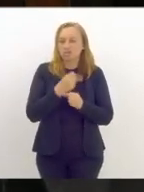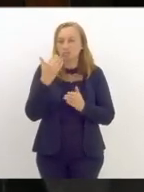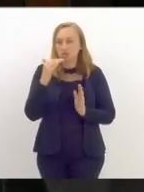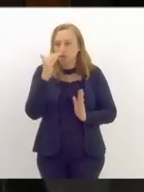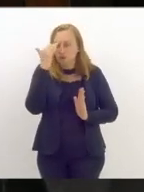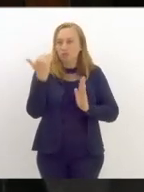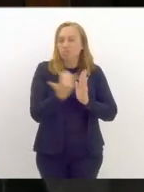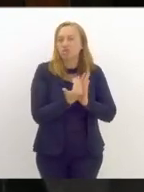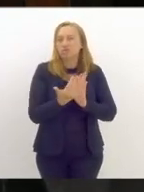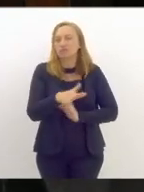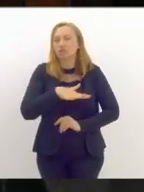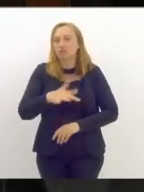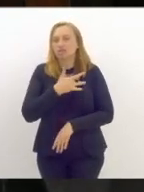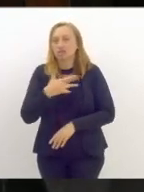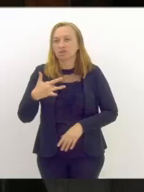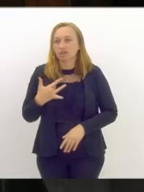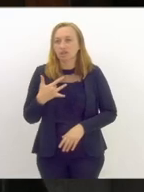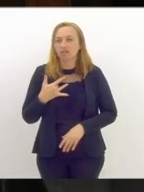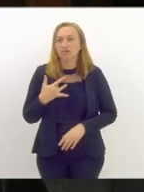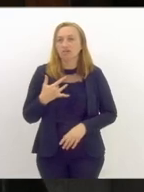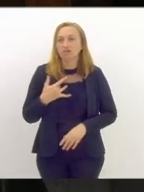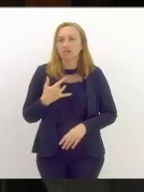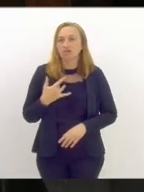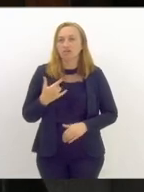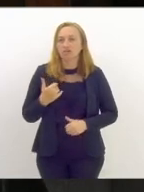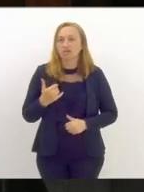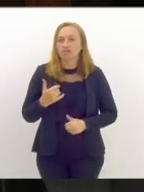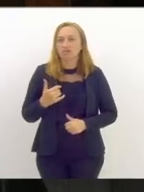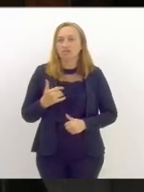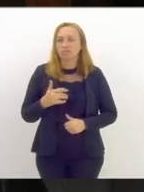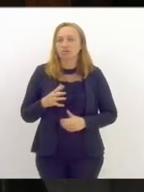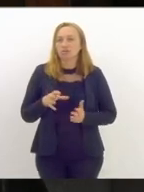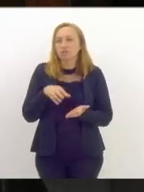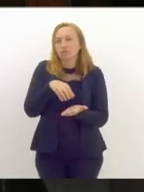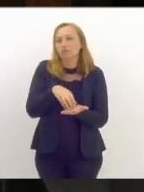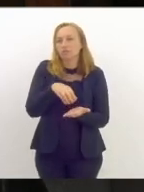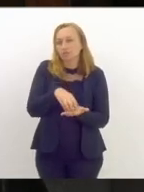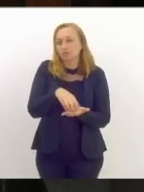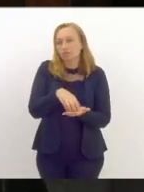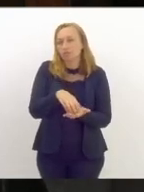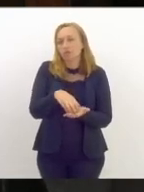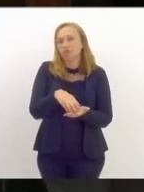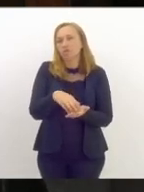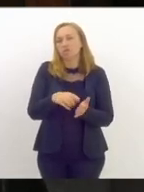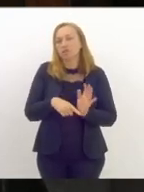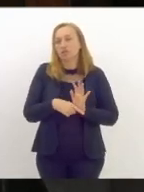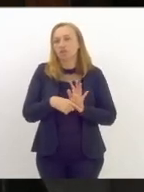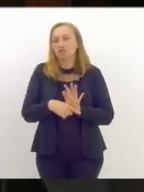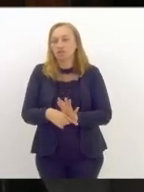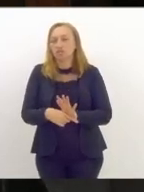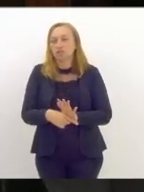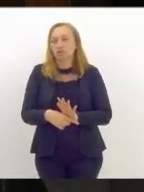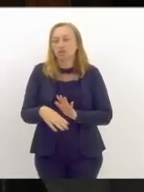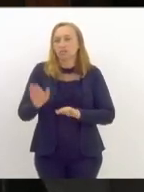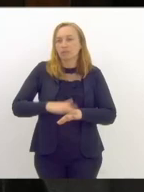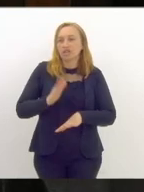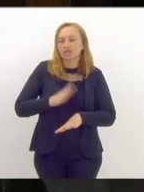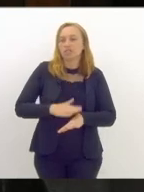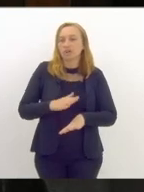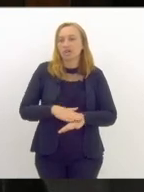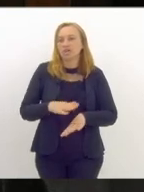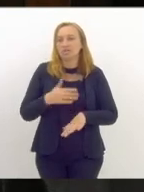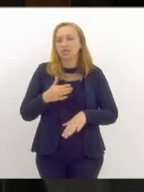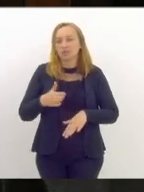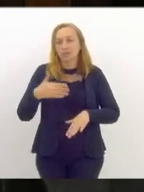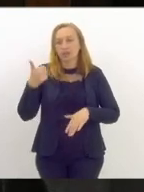na saúde e uma rede assistencial que ainda precisa de melhoras, mas que vem melhorando a cada dia. A gente tem vários diretores hoje